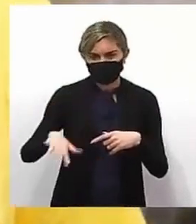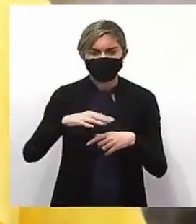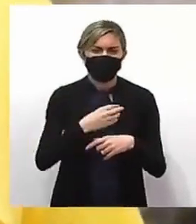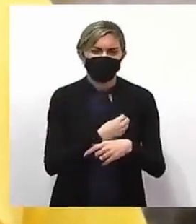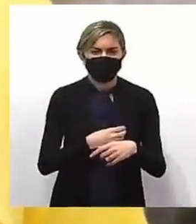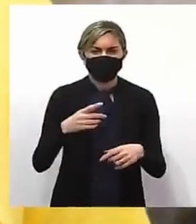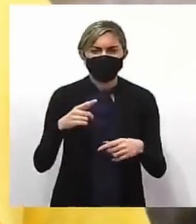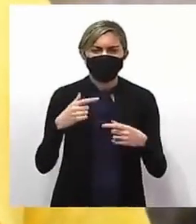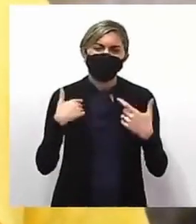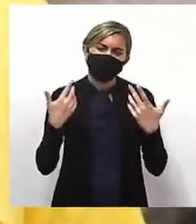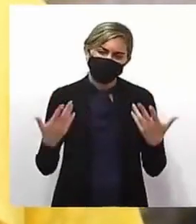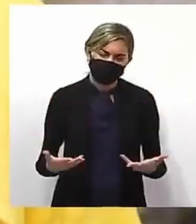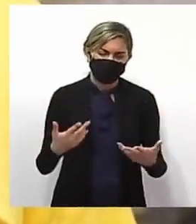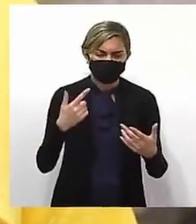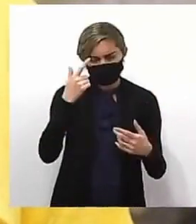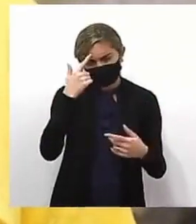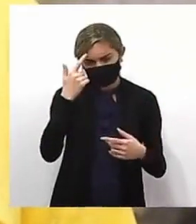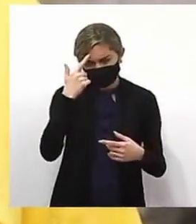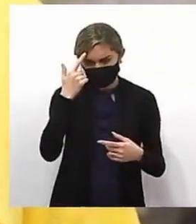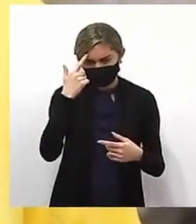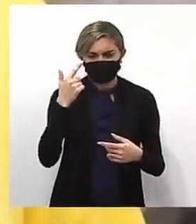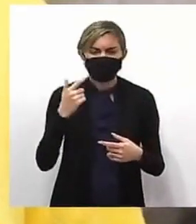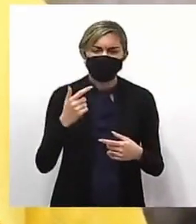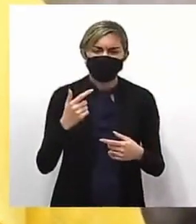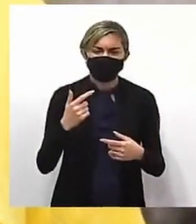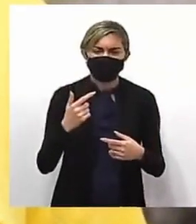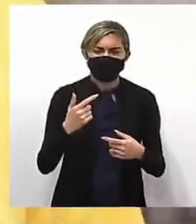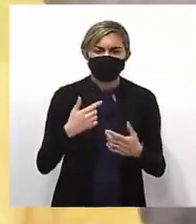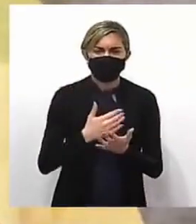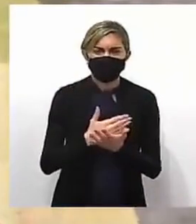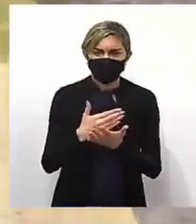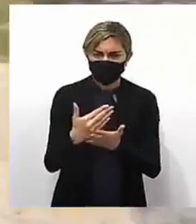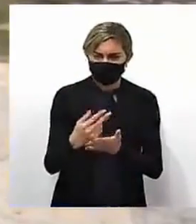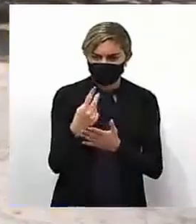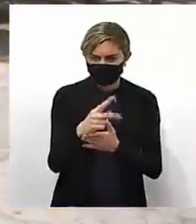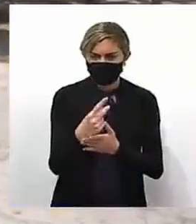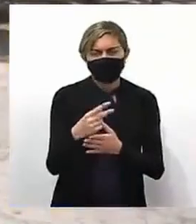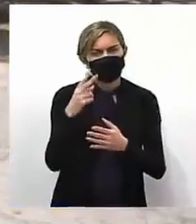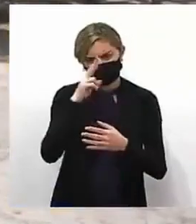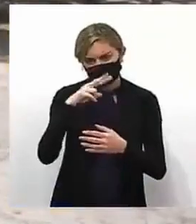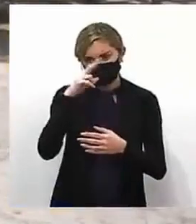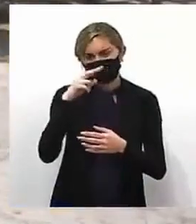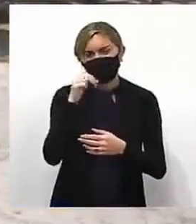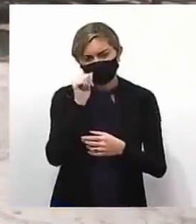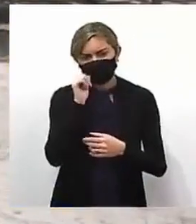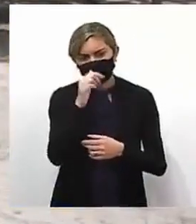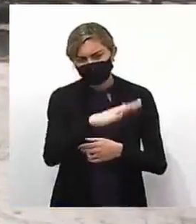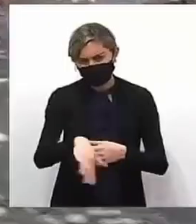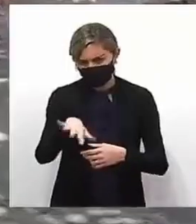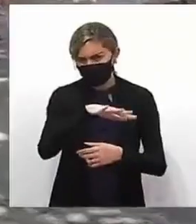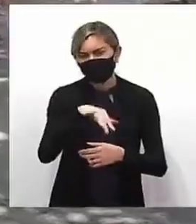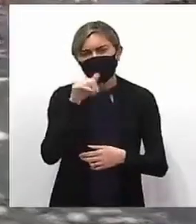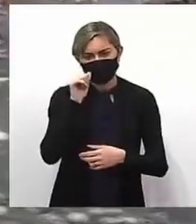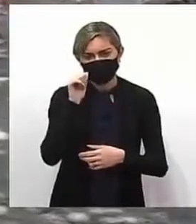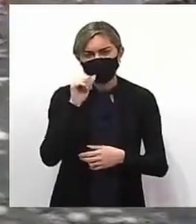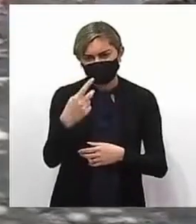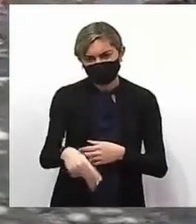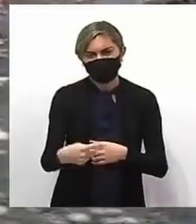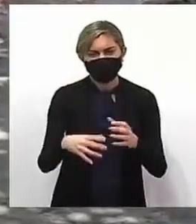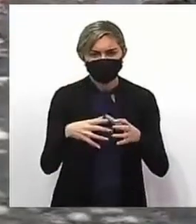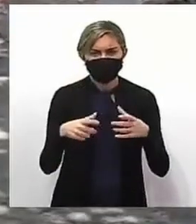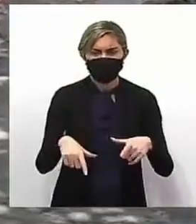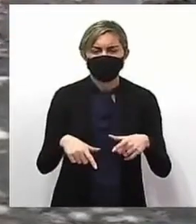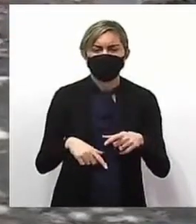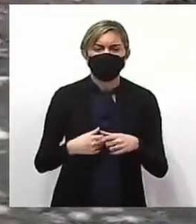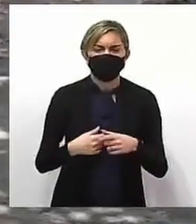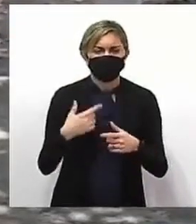E aí venho para cá para a ilha desde adolescente e conheço muito a história dessas mulheres e a força dessas mulheres aqui nesse lugar.